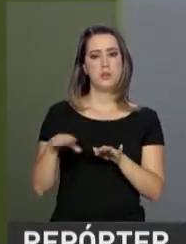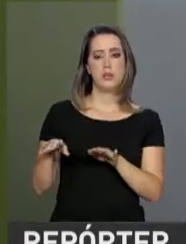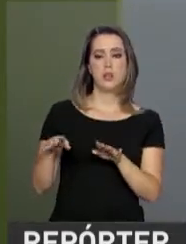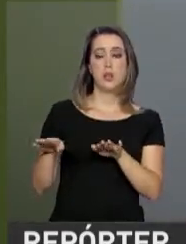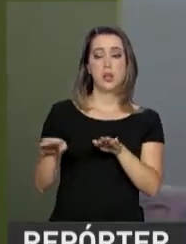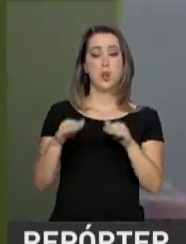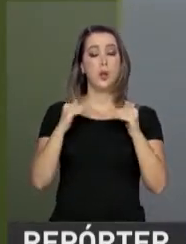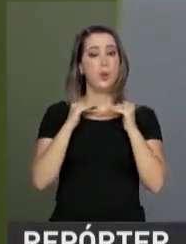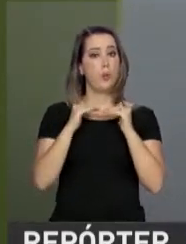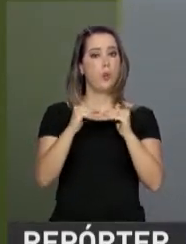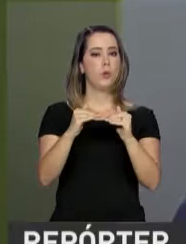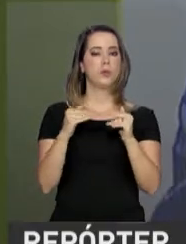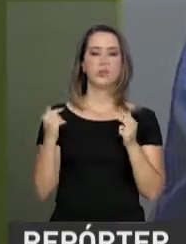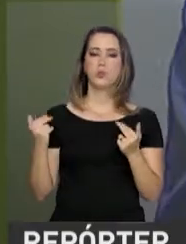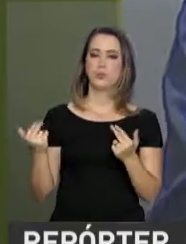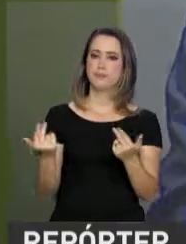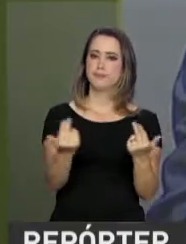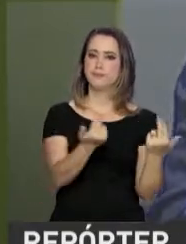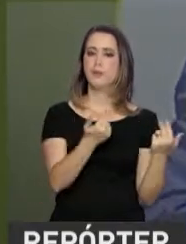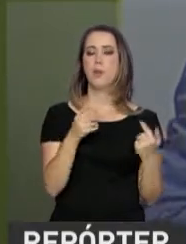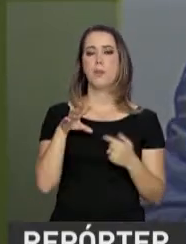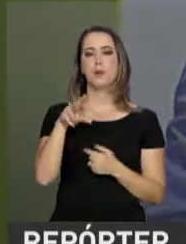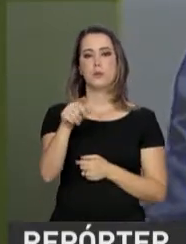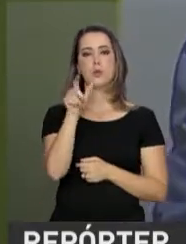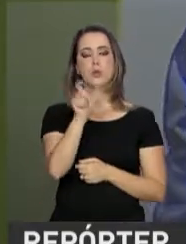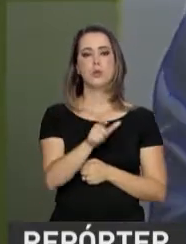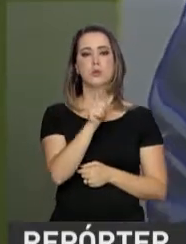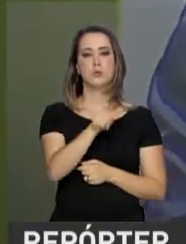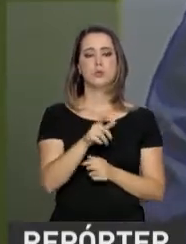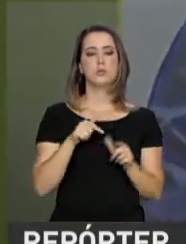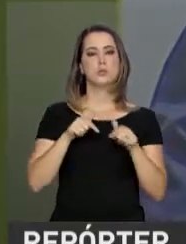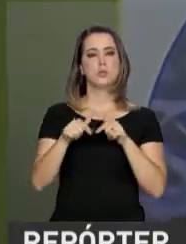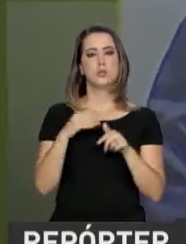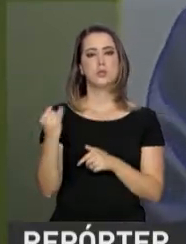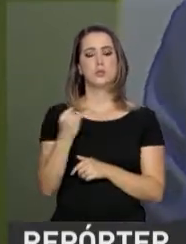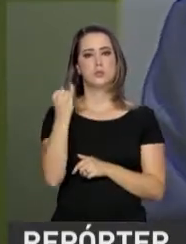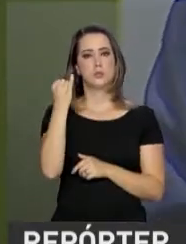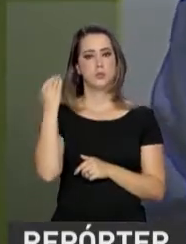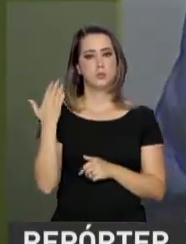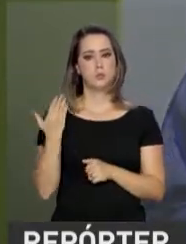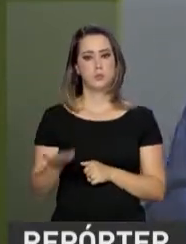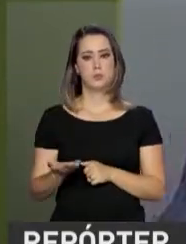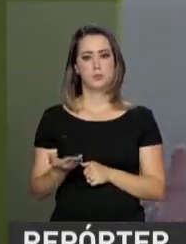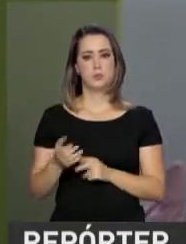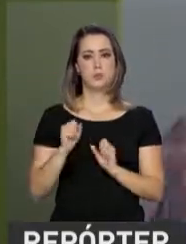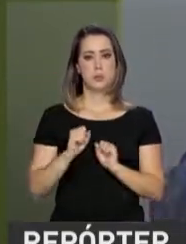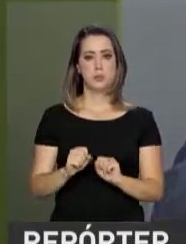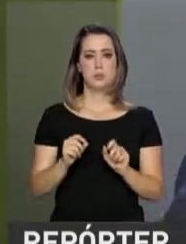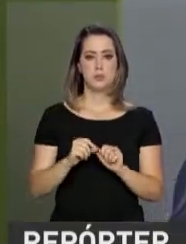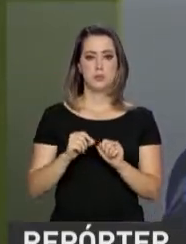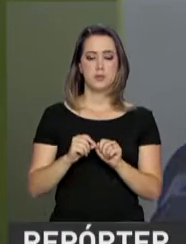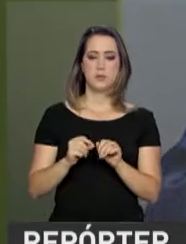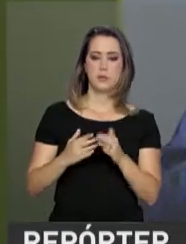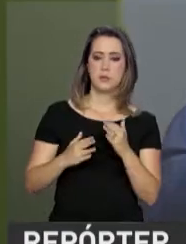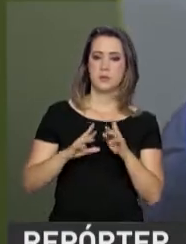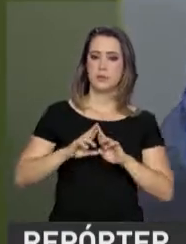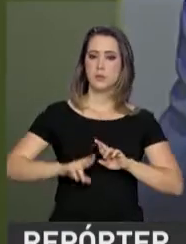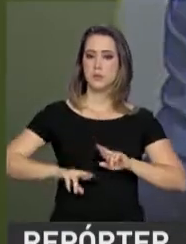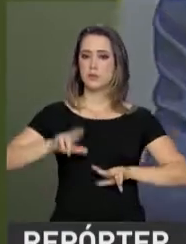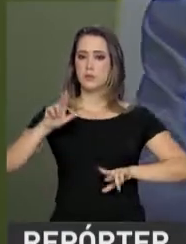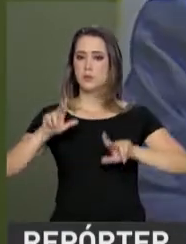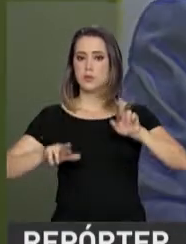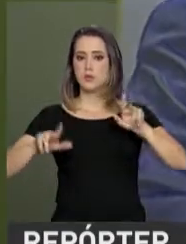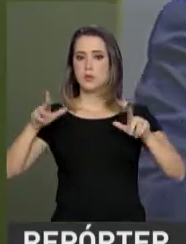oportunidades a todos na ocupação de postos importantes que possa fazer o equilíbrio entre a